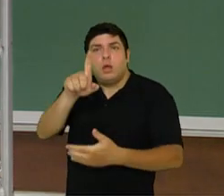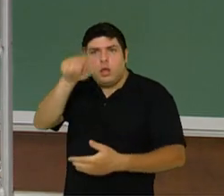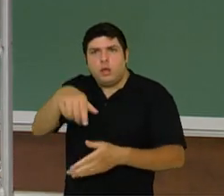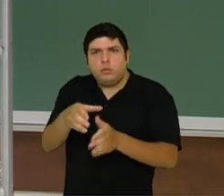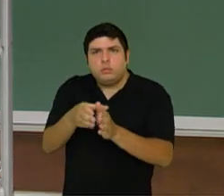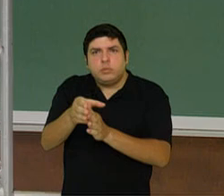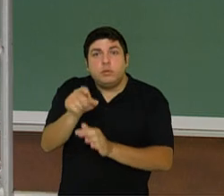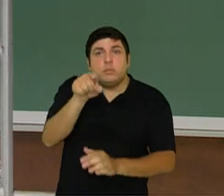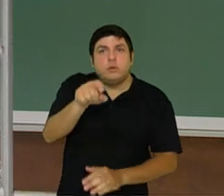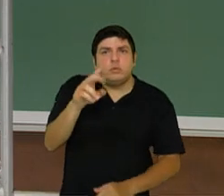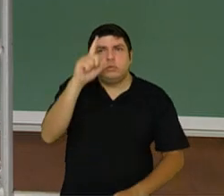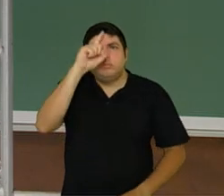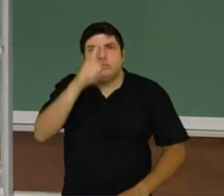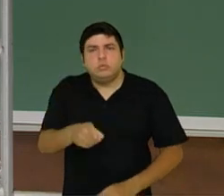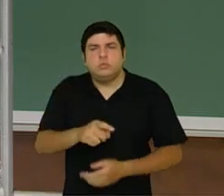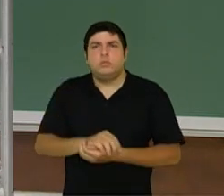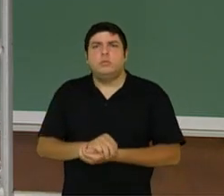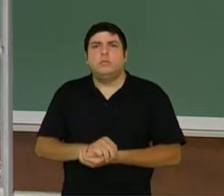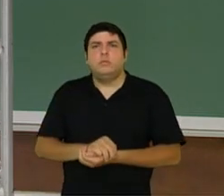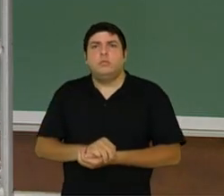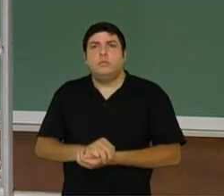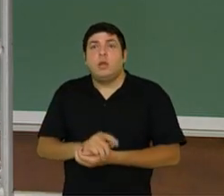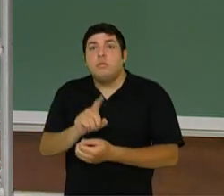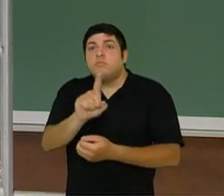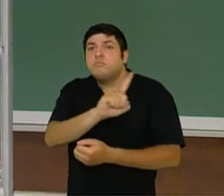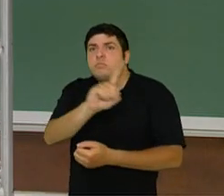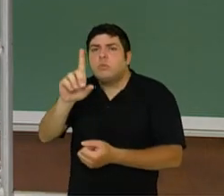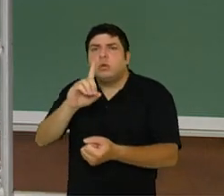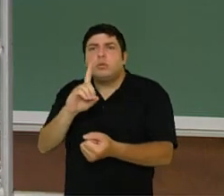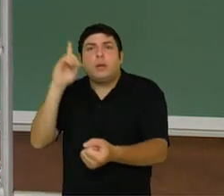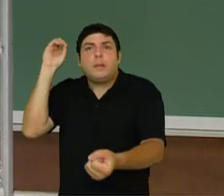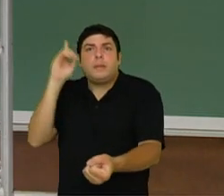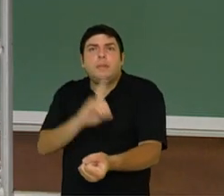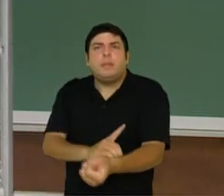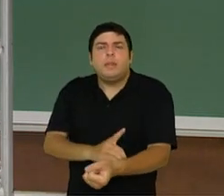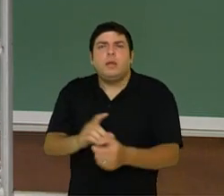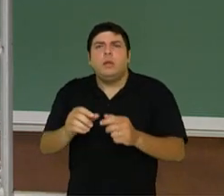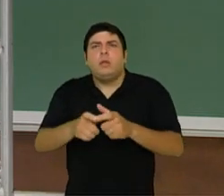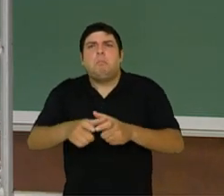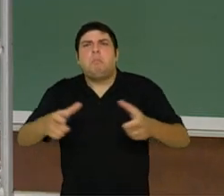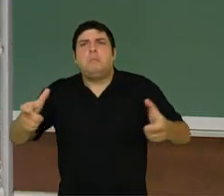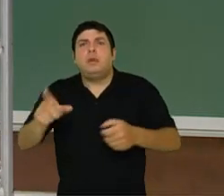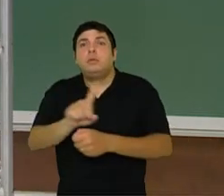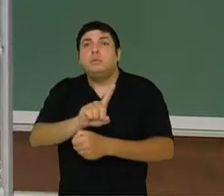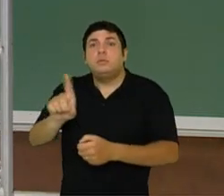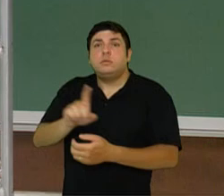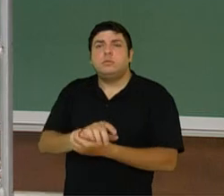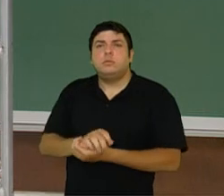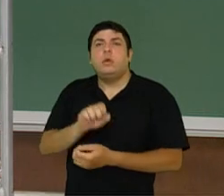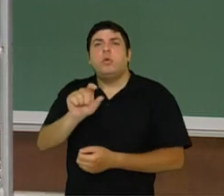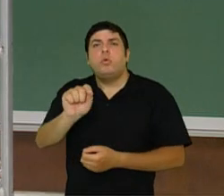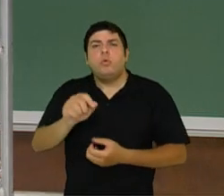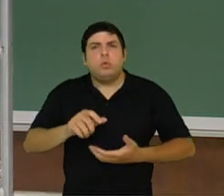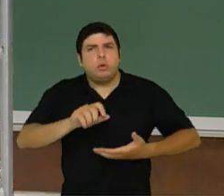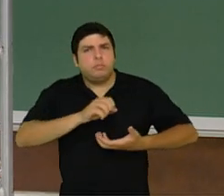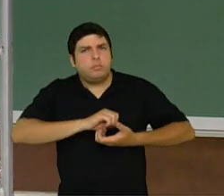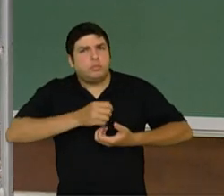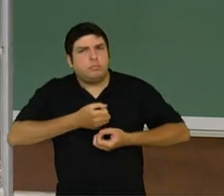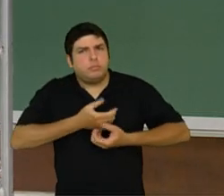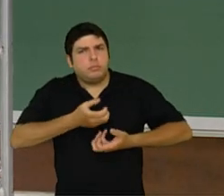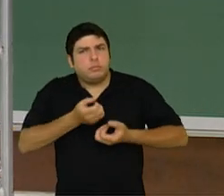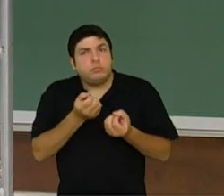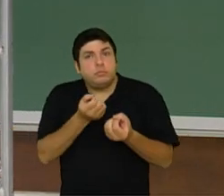ordem, né? Não deixa a dengue crescer. Função conativa, porque o foco da linguagem é o receptor, é quem vai receber essa